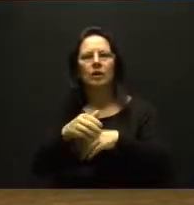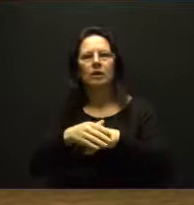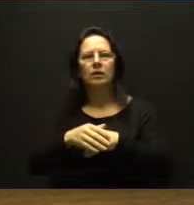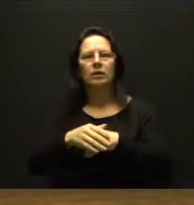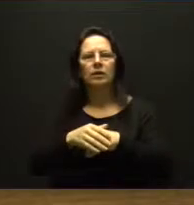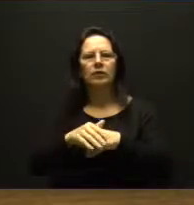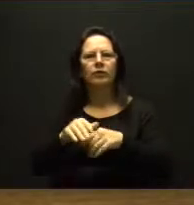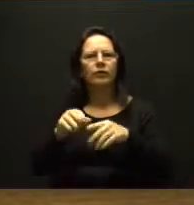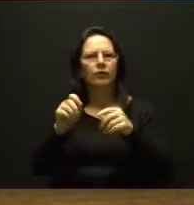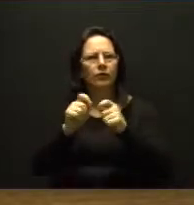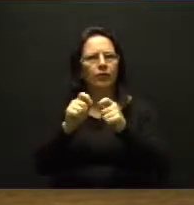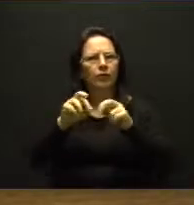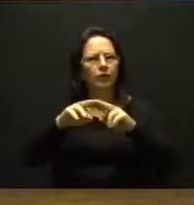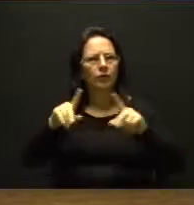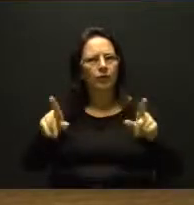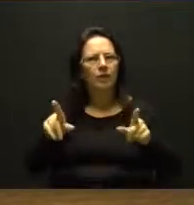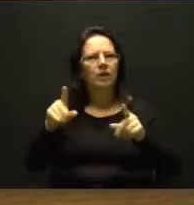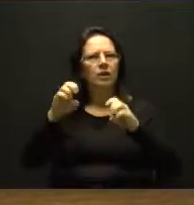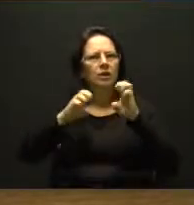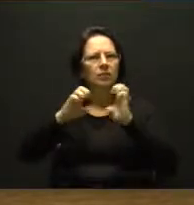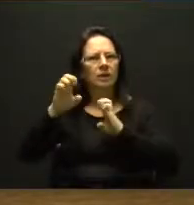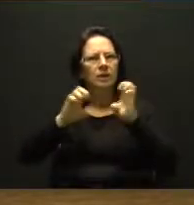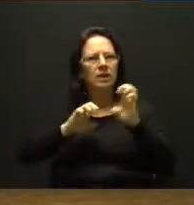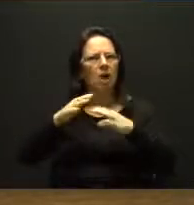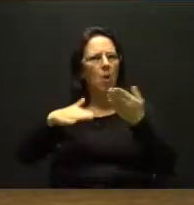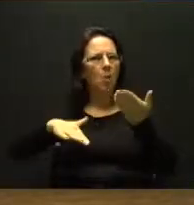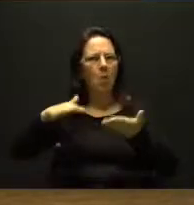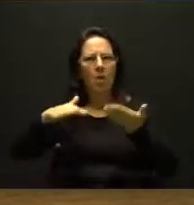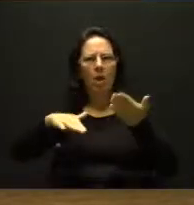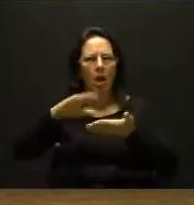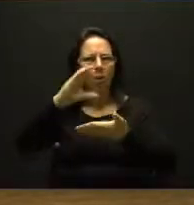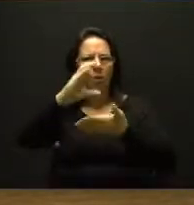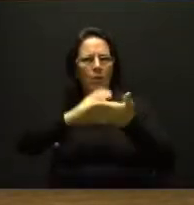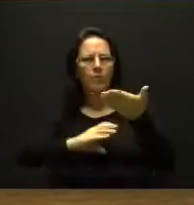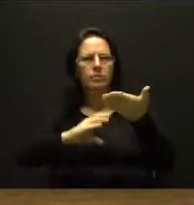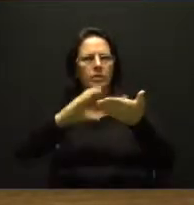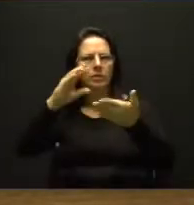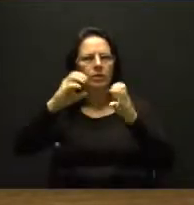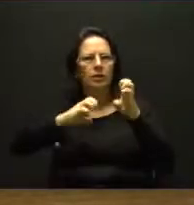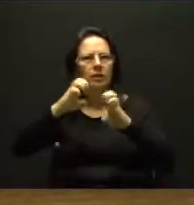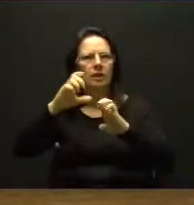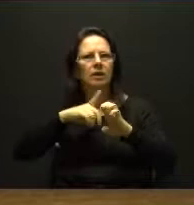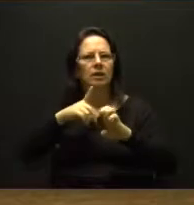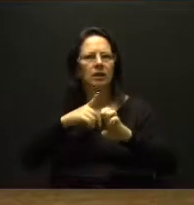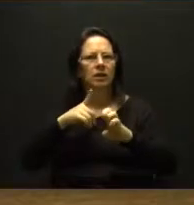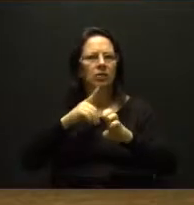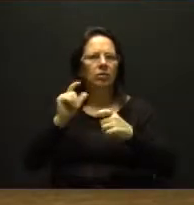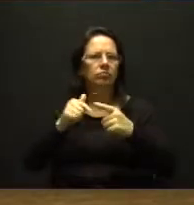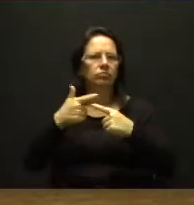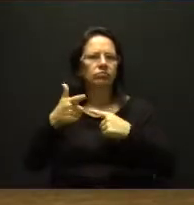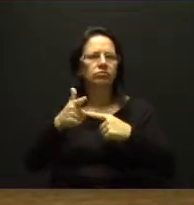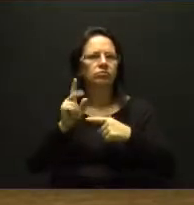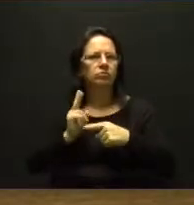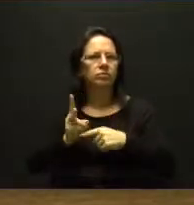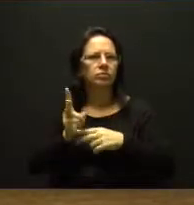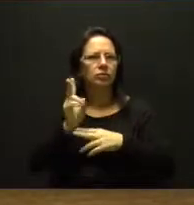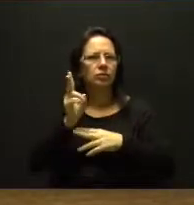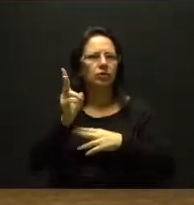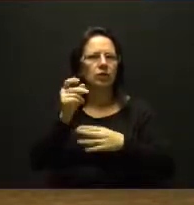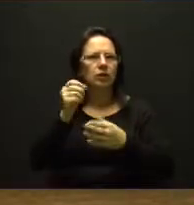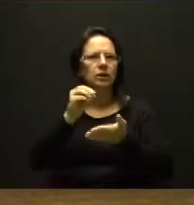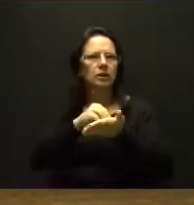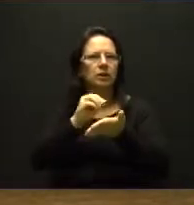fez diferente do que as grandes empresas é porque sabe que qualquer contato que tem uma aposta que pelo menos mantenha é sem